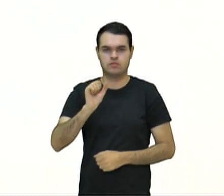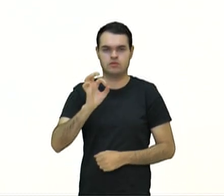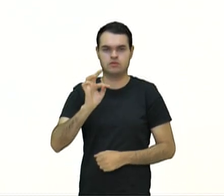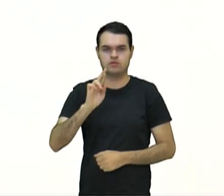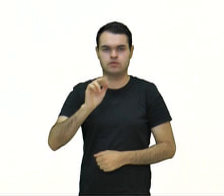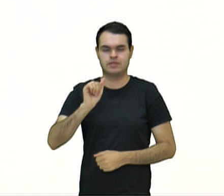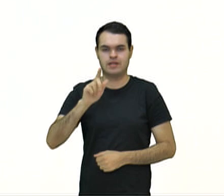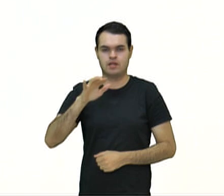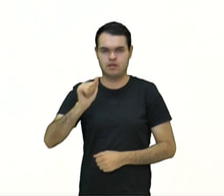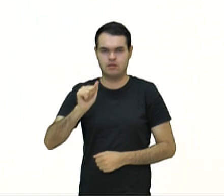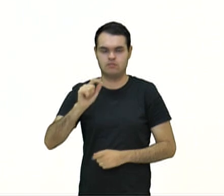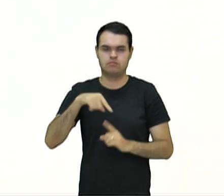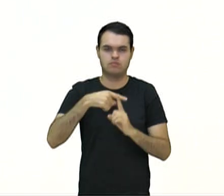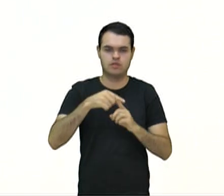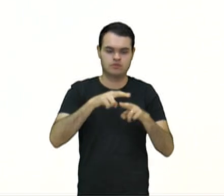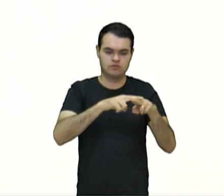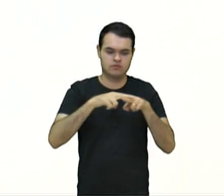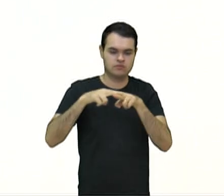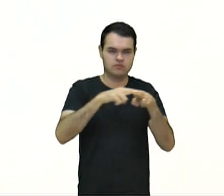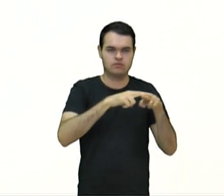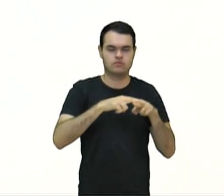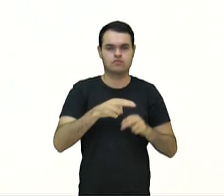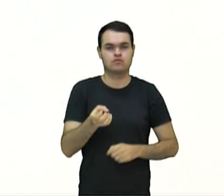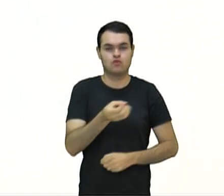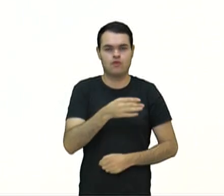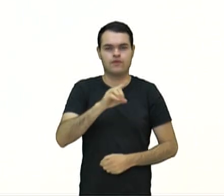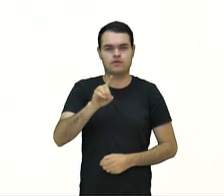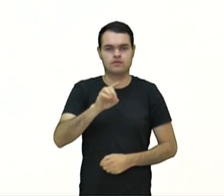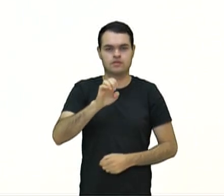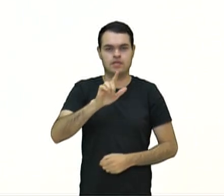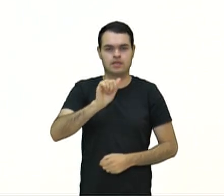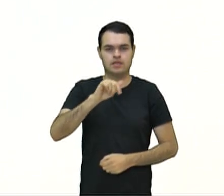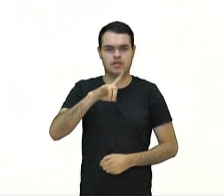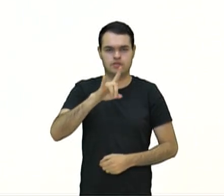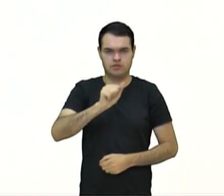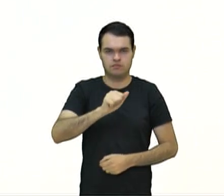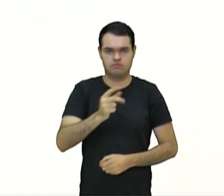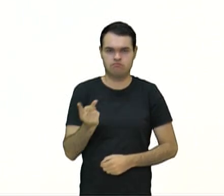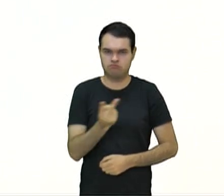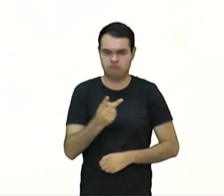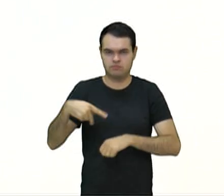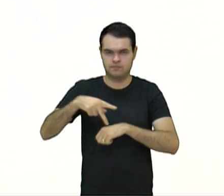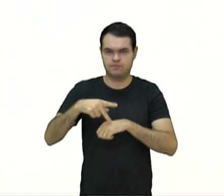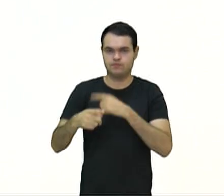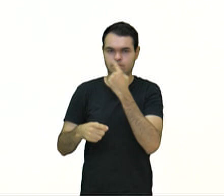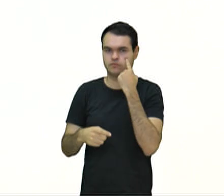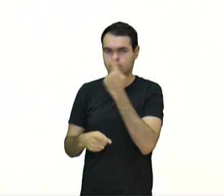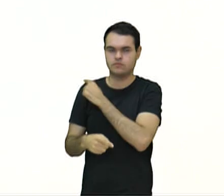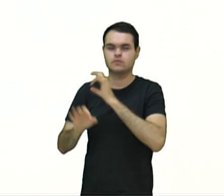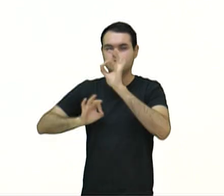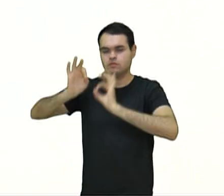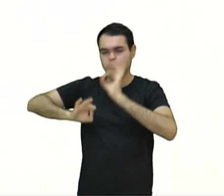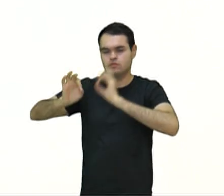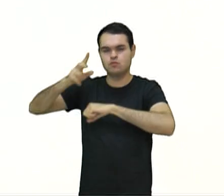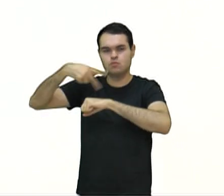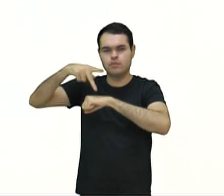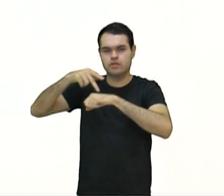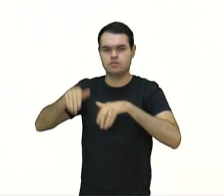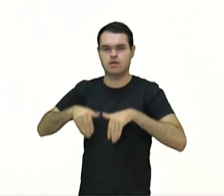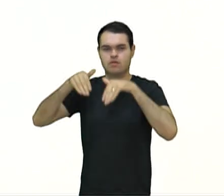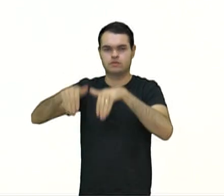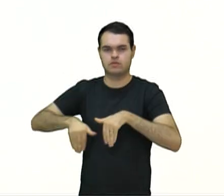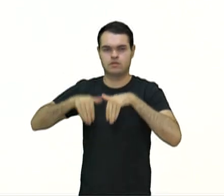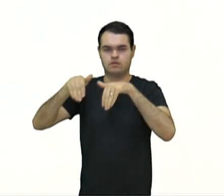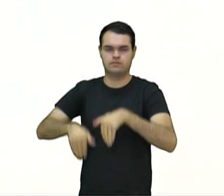referência para a Oceania. Então aqui é a ocupação, a organização do espaço no país